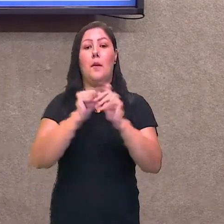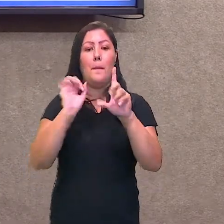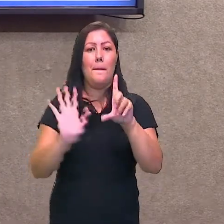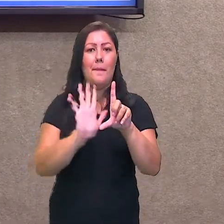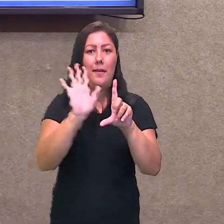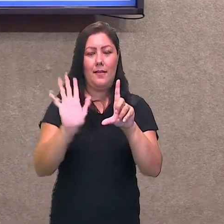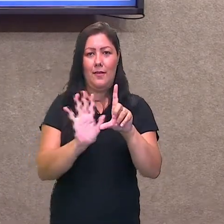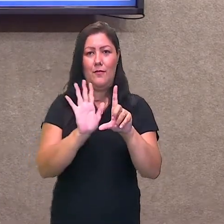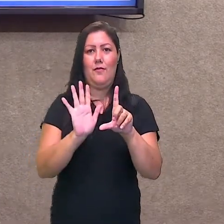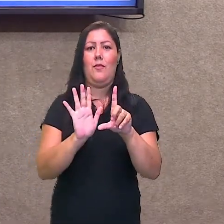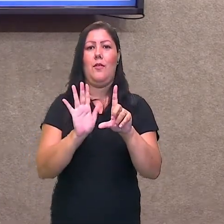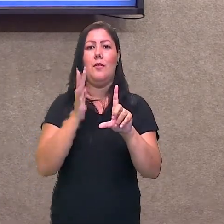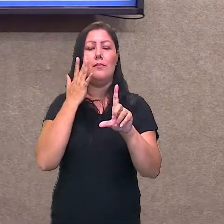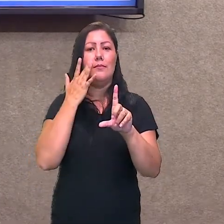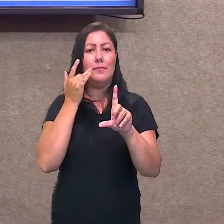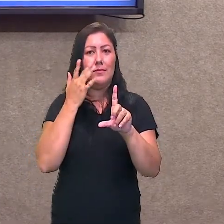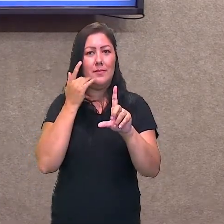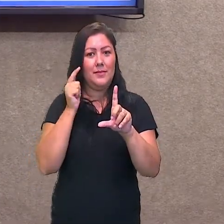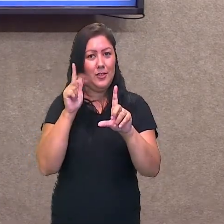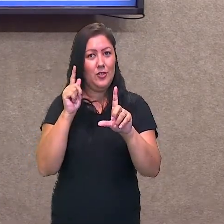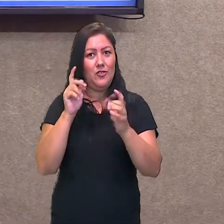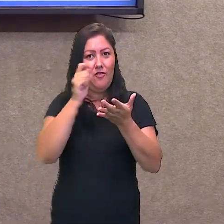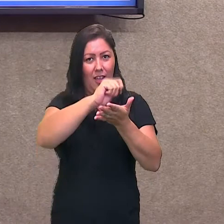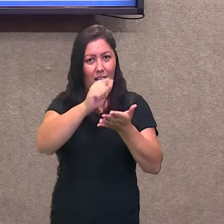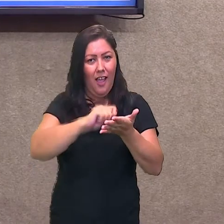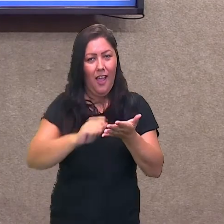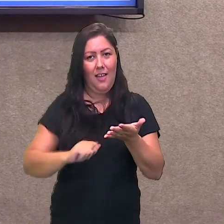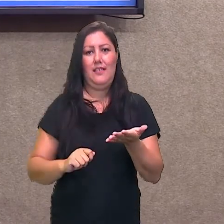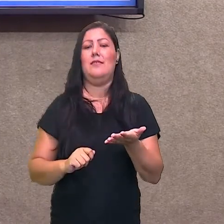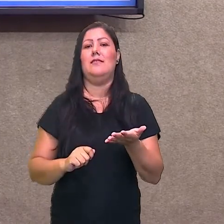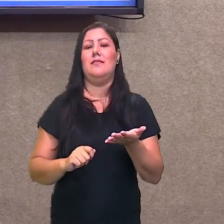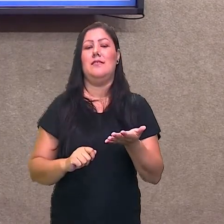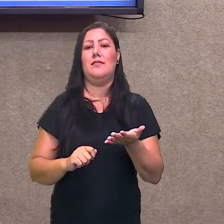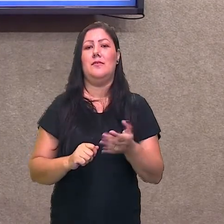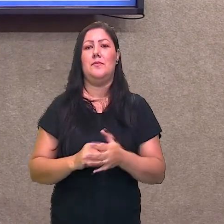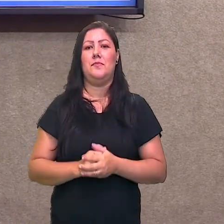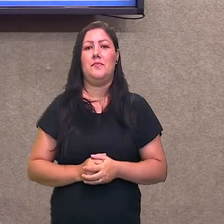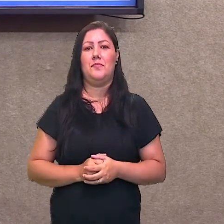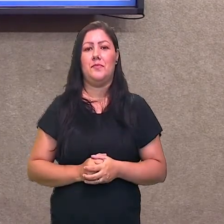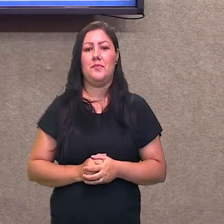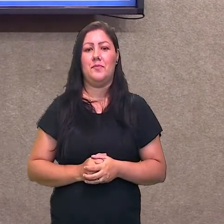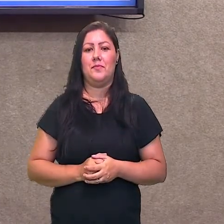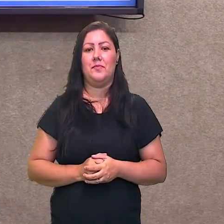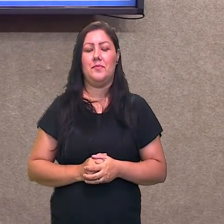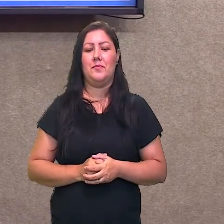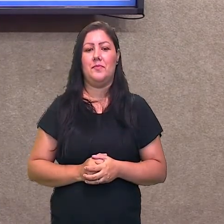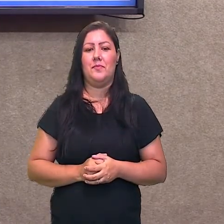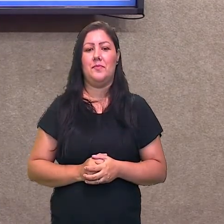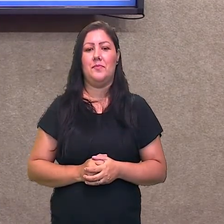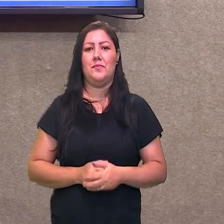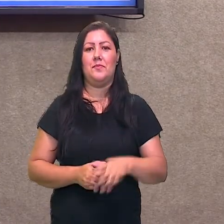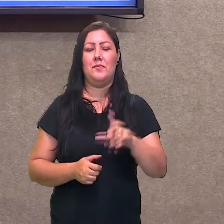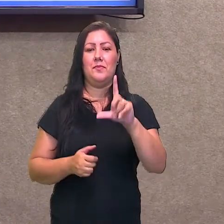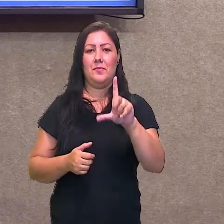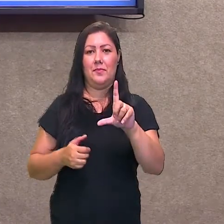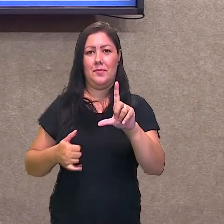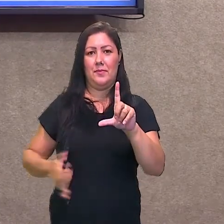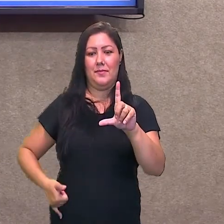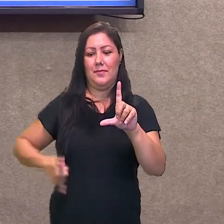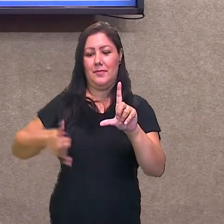plataforma e fazer as atividades, isso é importante, não esqueça, você pode